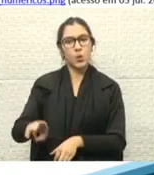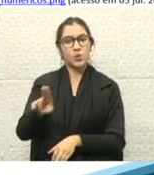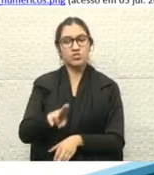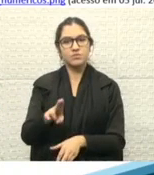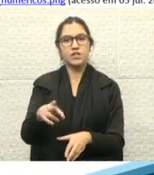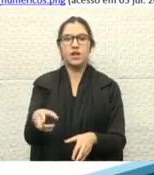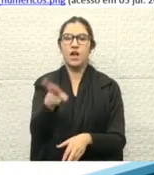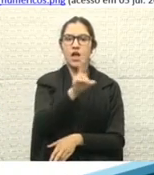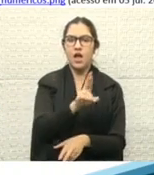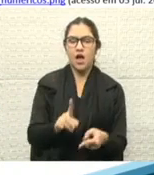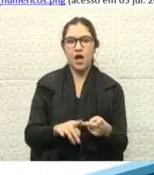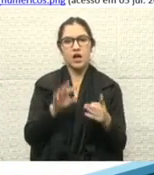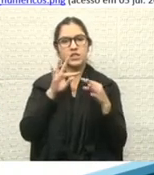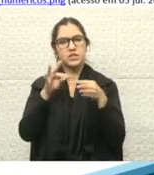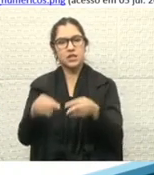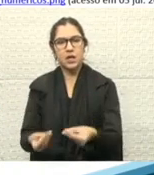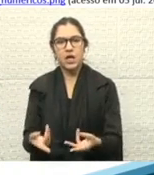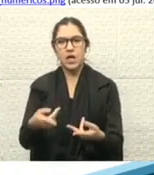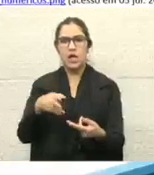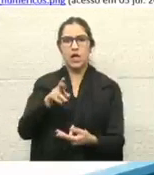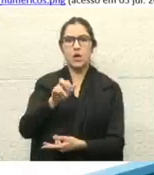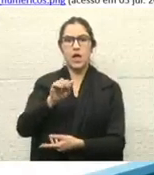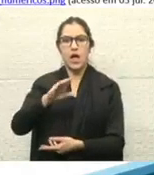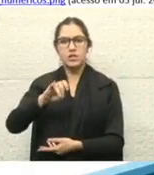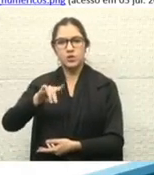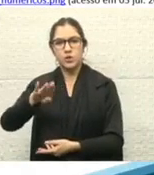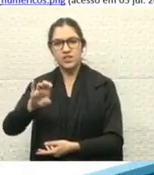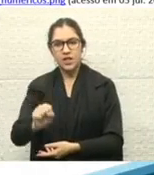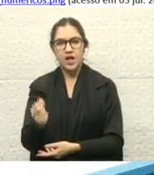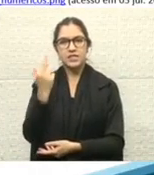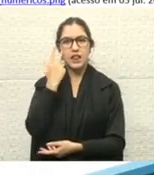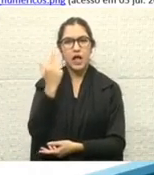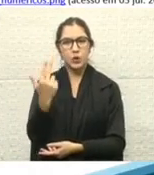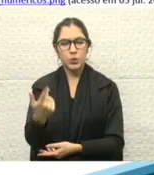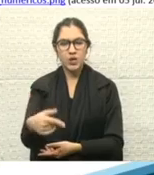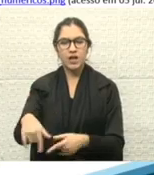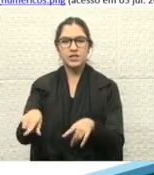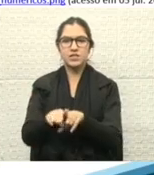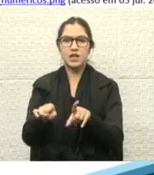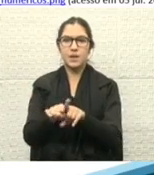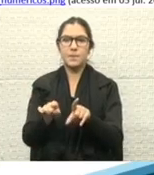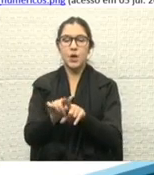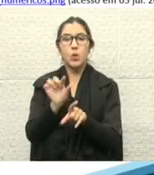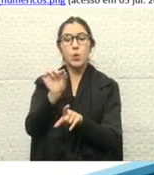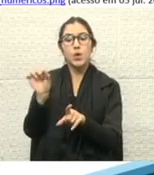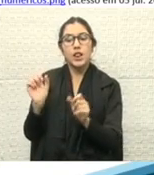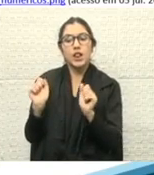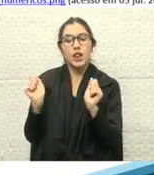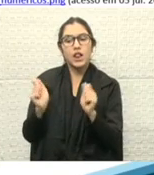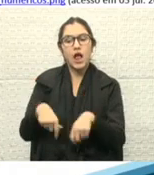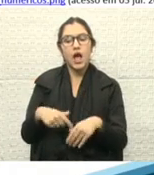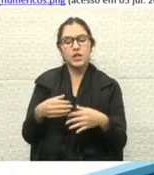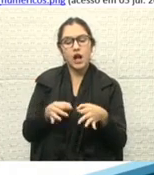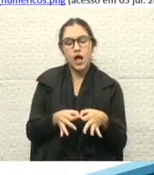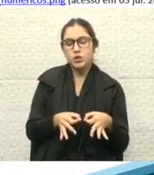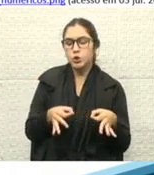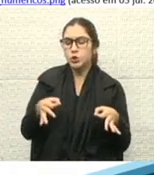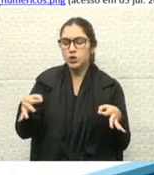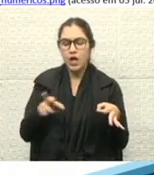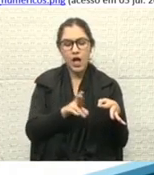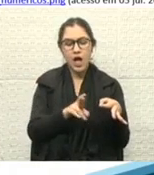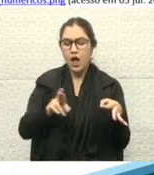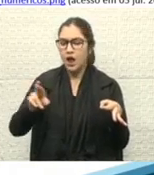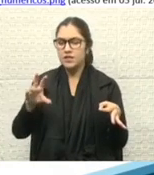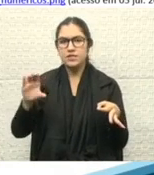Os reais, os inteiros, os racionais, os naturais. E o que possibilita essa extensão de R para